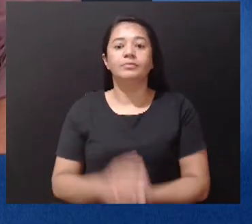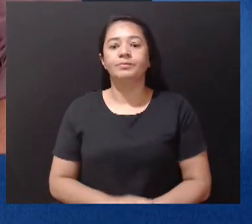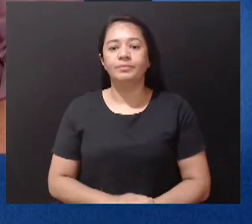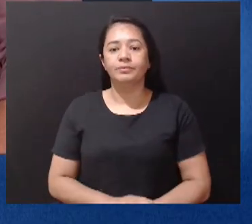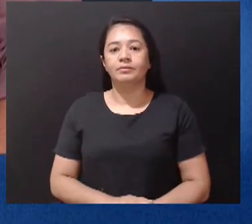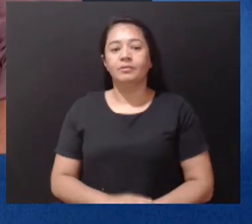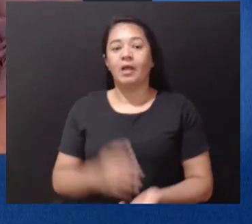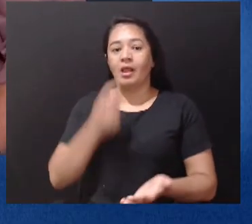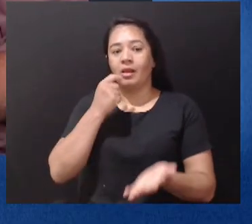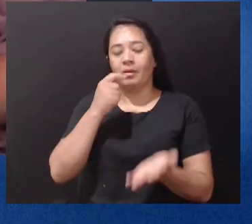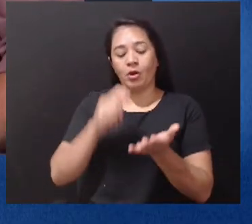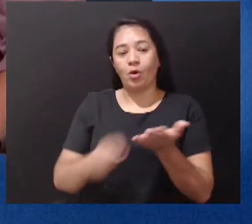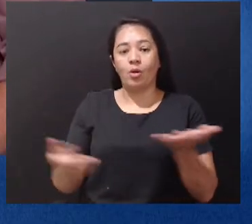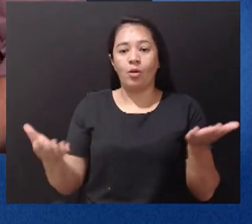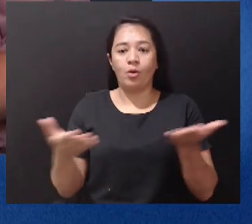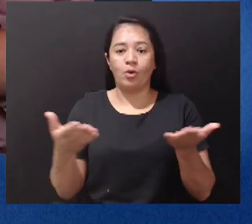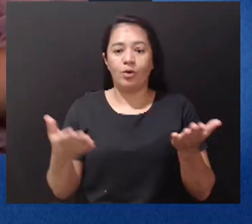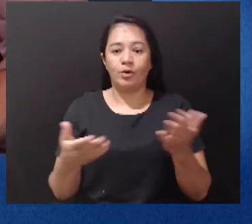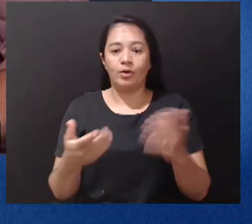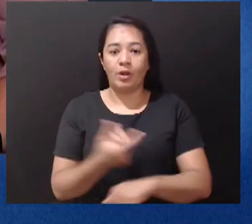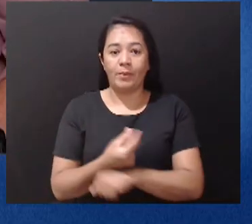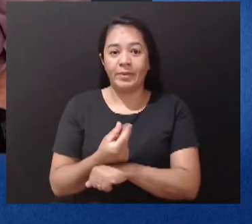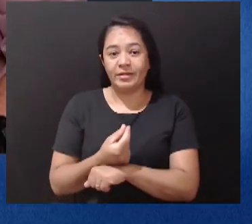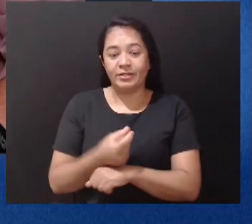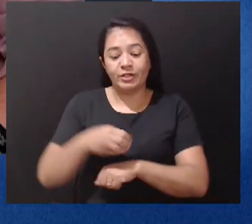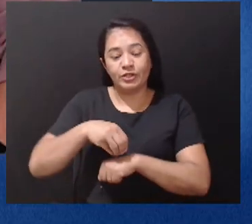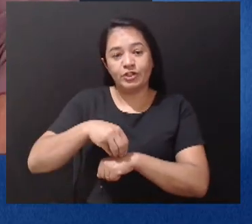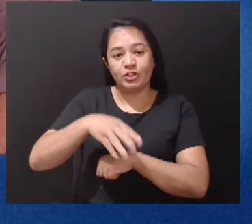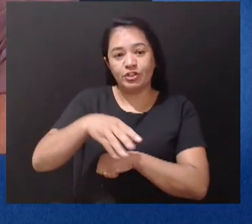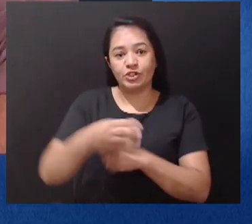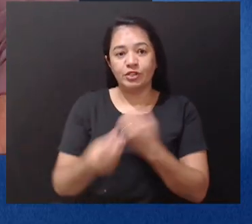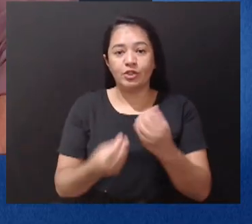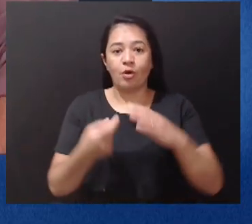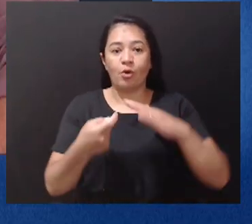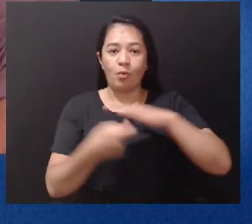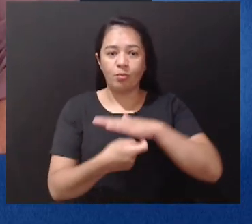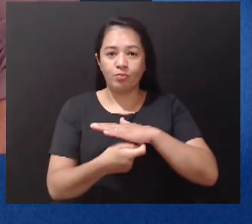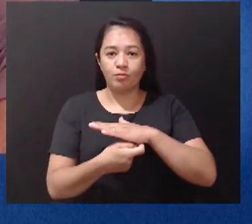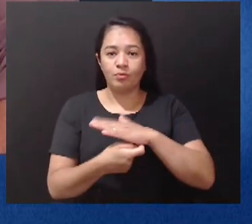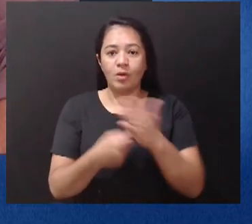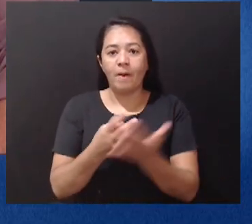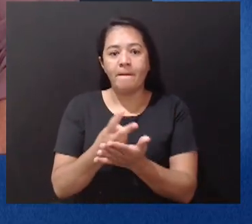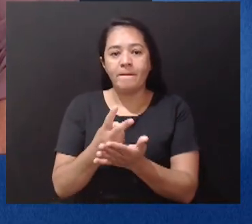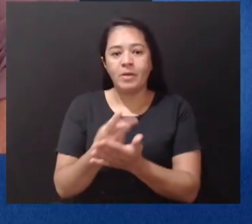hoje, o planejador financeiro vai dar dicas de como investir mesmo estando endividado.